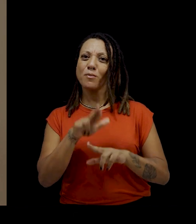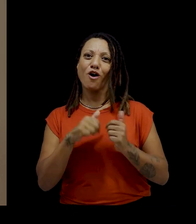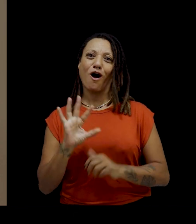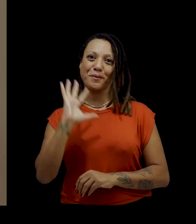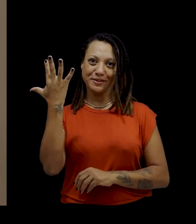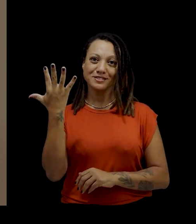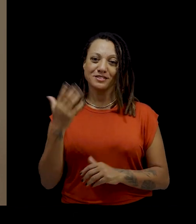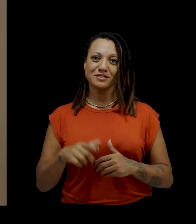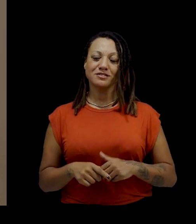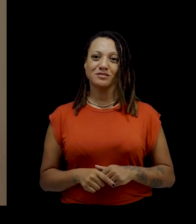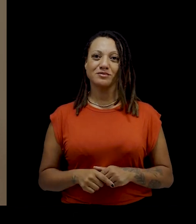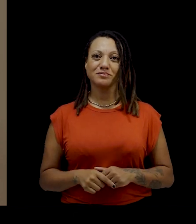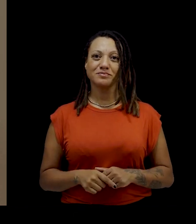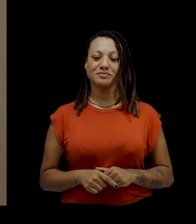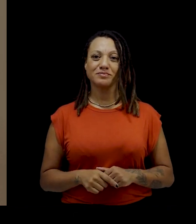um acontecimento.